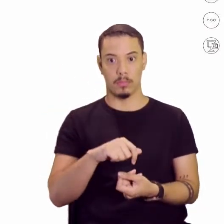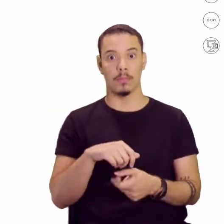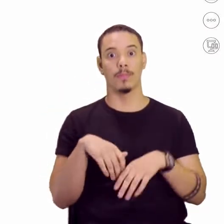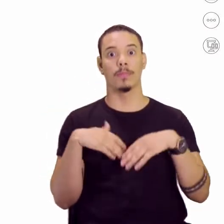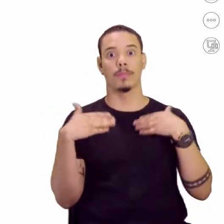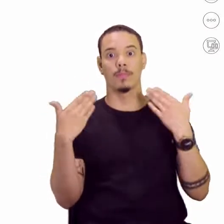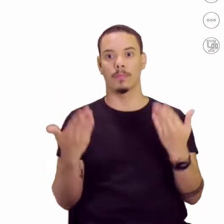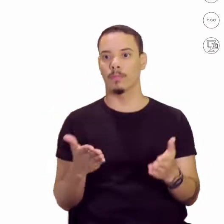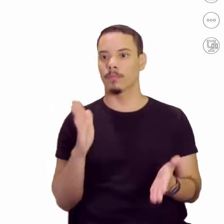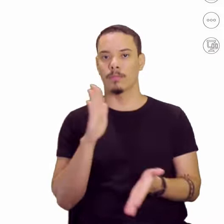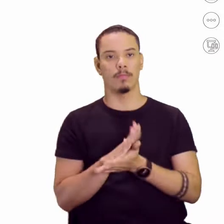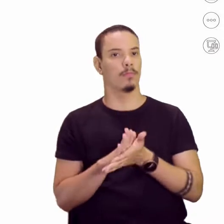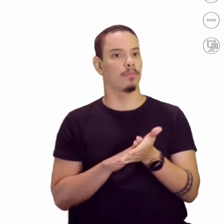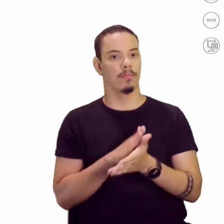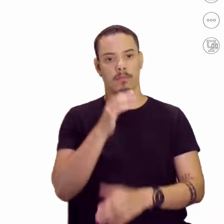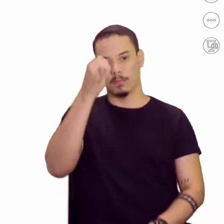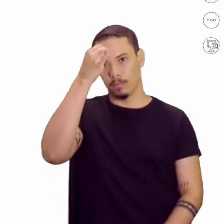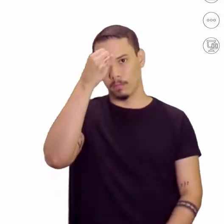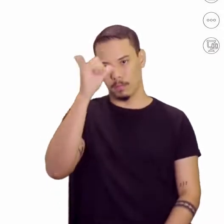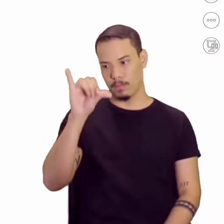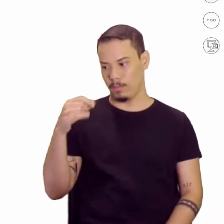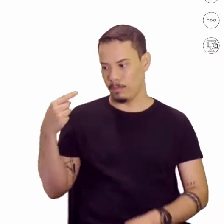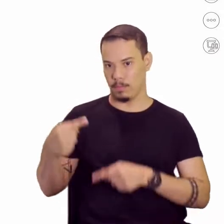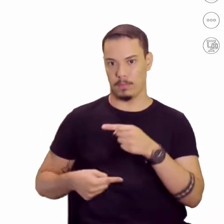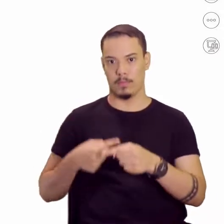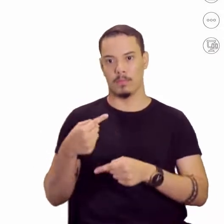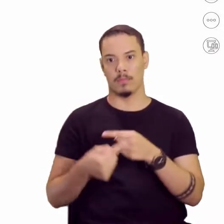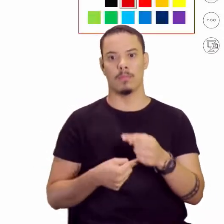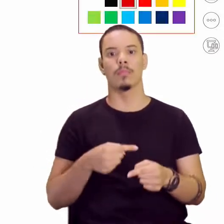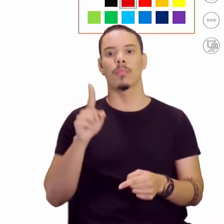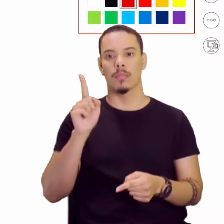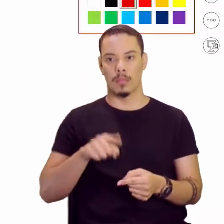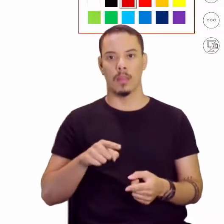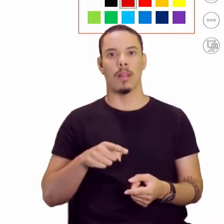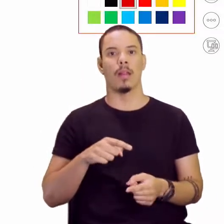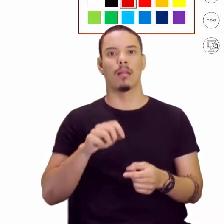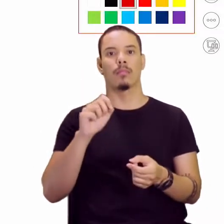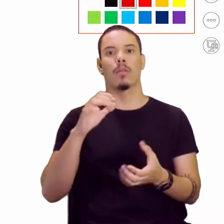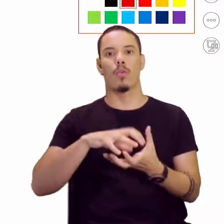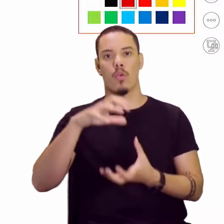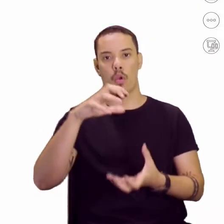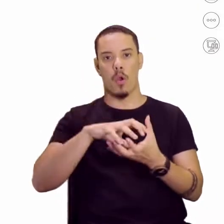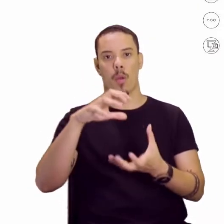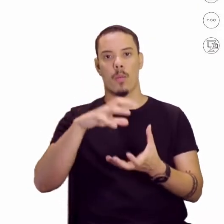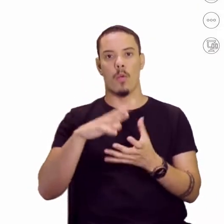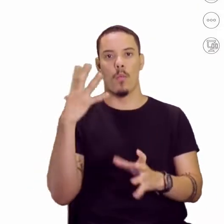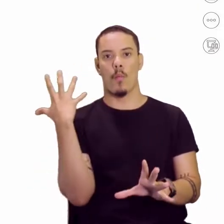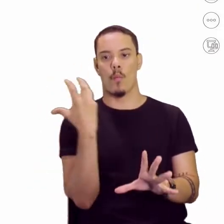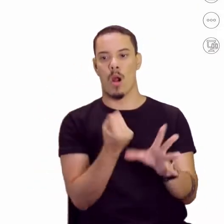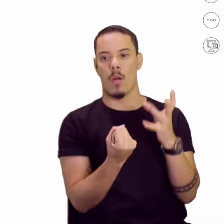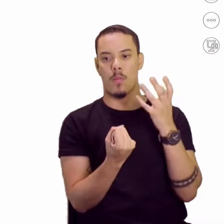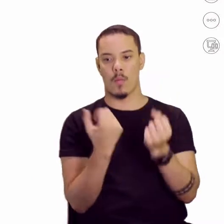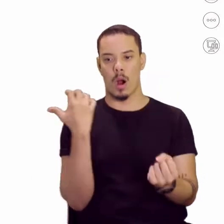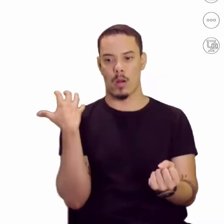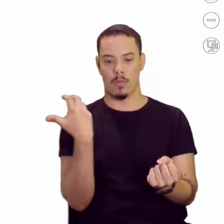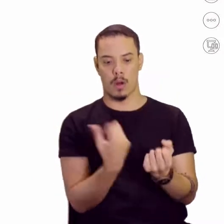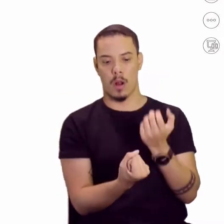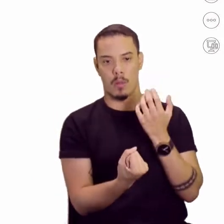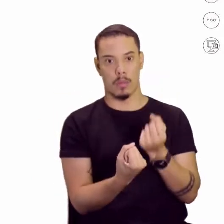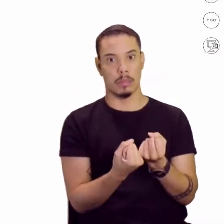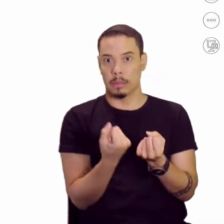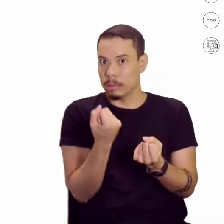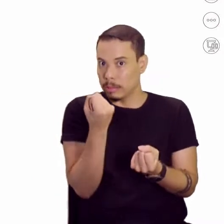Quando nada impede esta trajetória, nós chamamos de queda dos corpos. Foi como o professor Décio falou, né, Décio? Se não houver